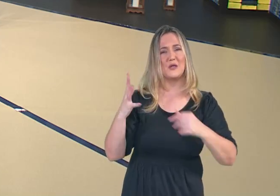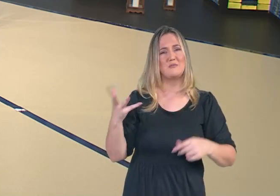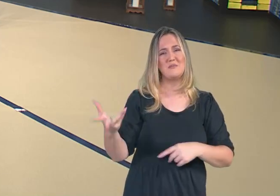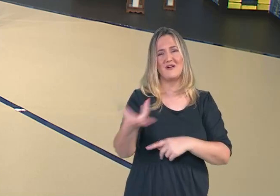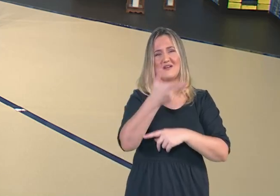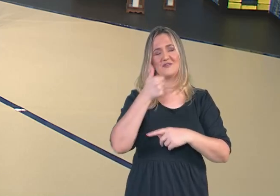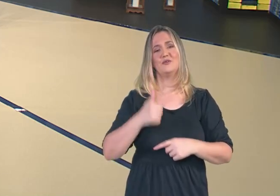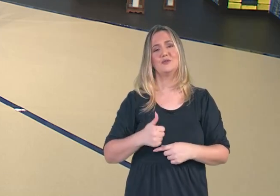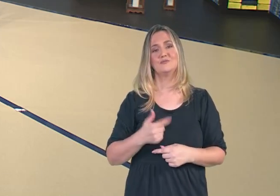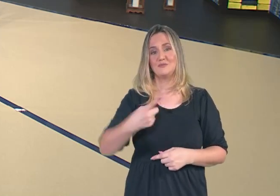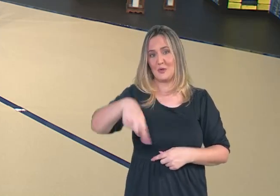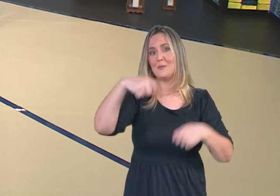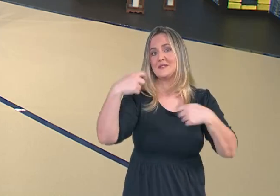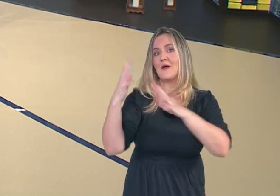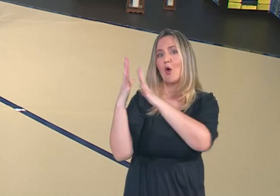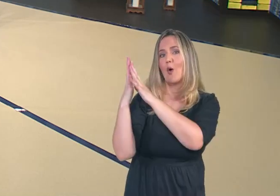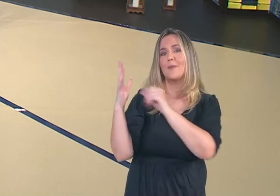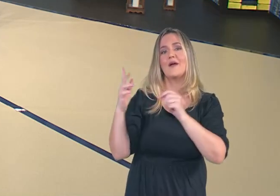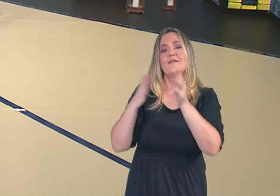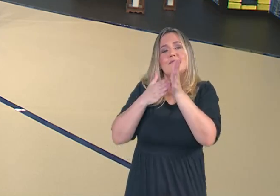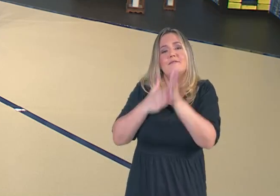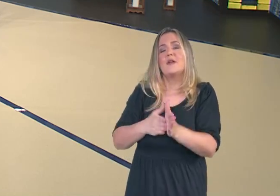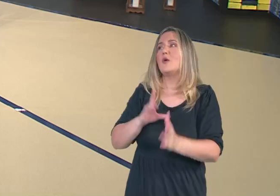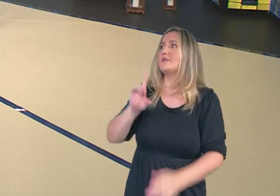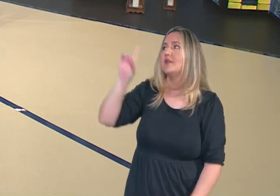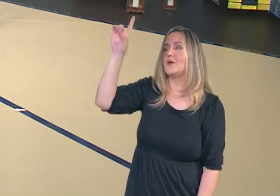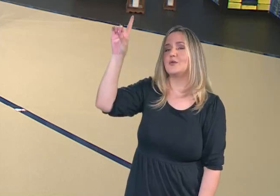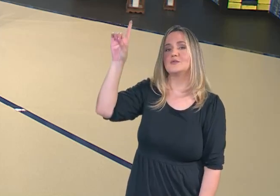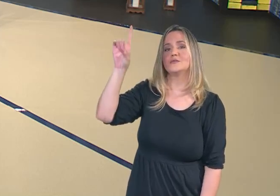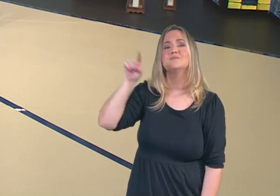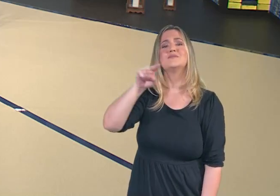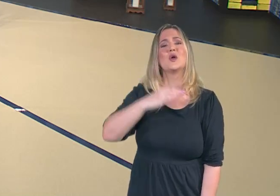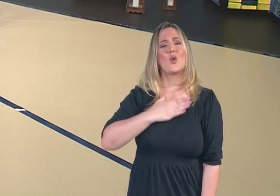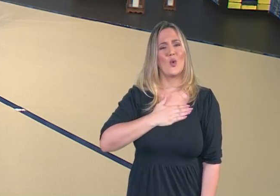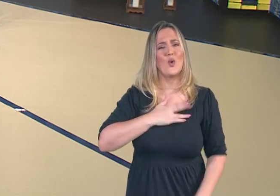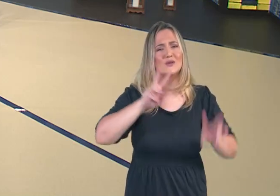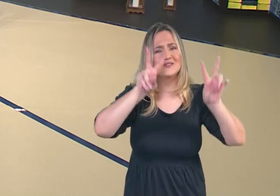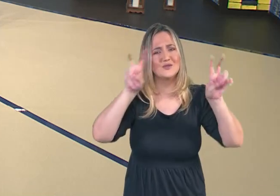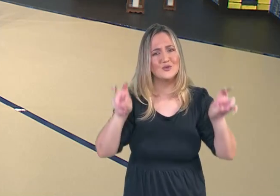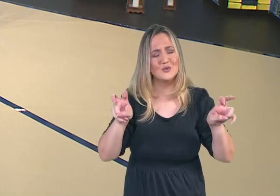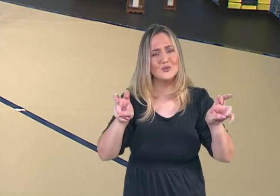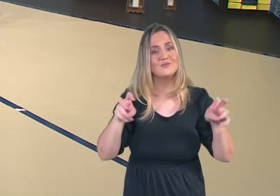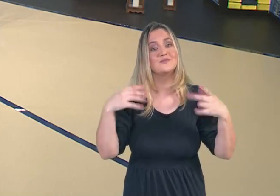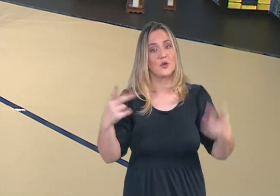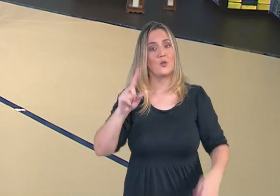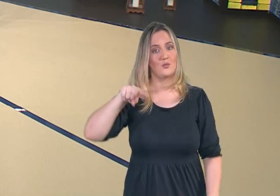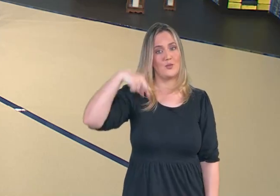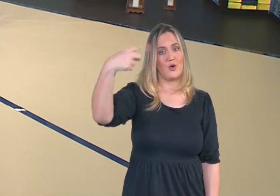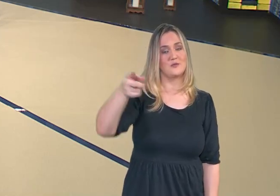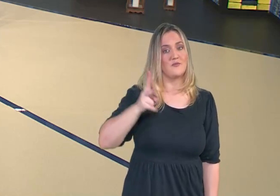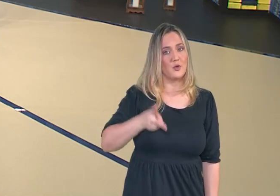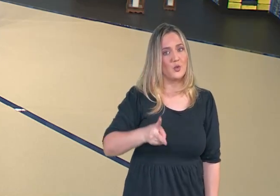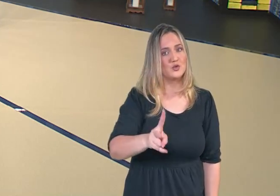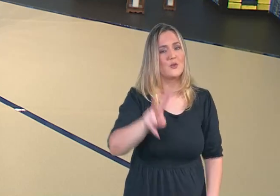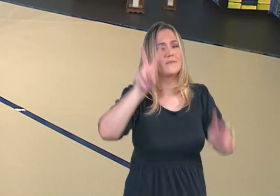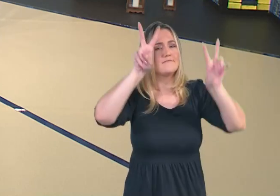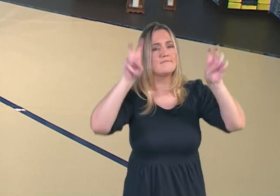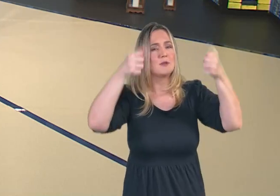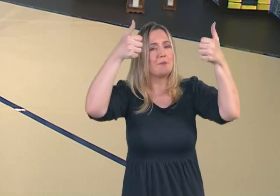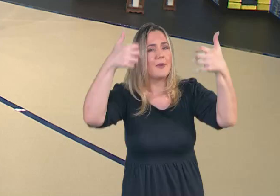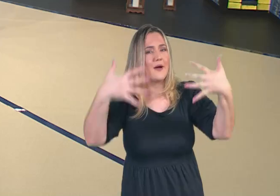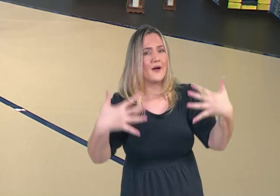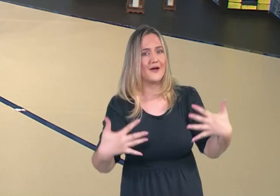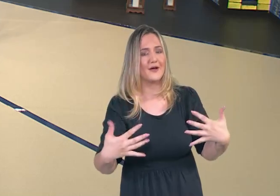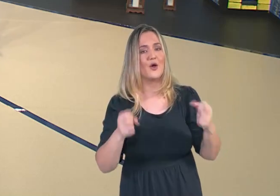a nossa firmeza diante do nosso Deus. E se você está gostando desse assunto, não perca a continuação desse estudo no